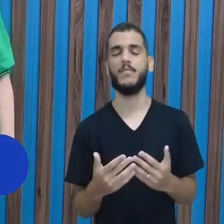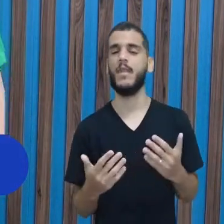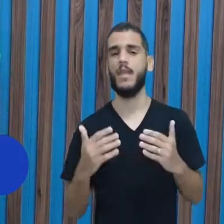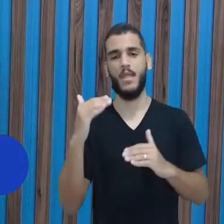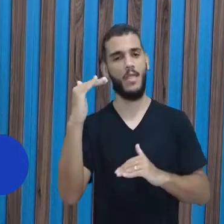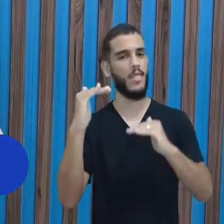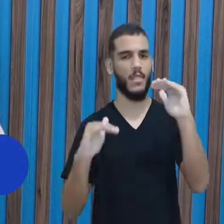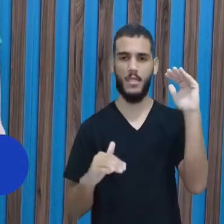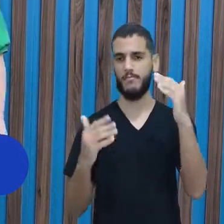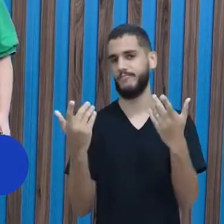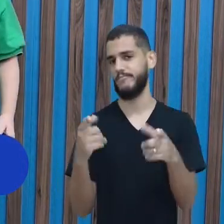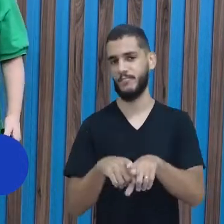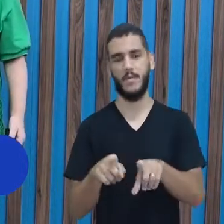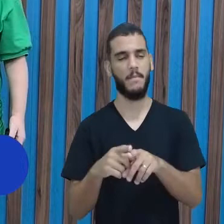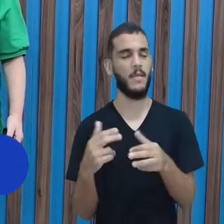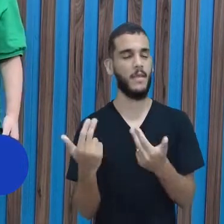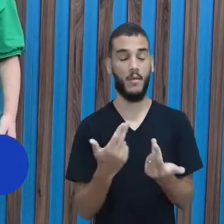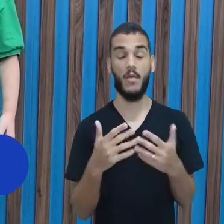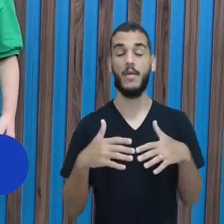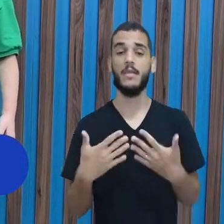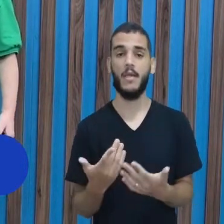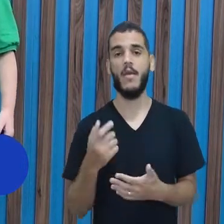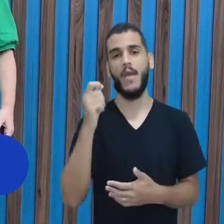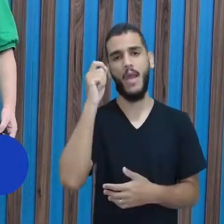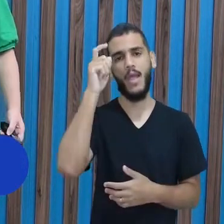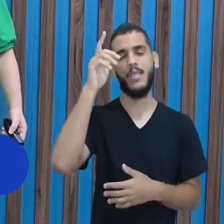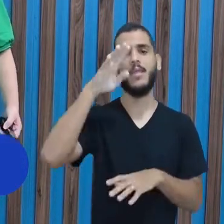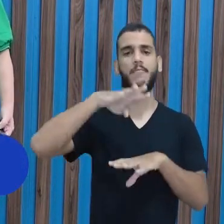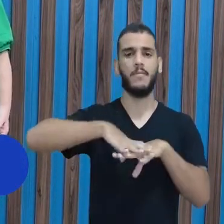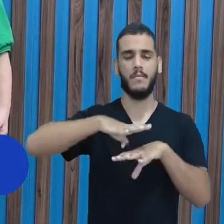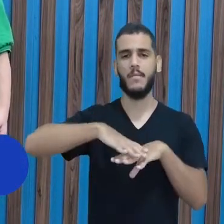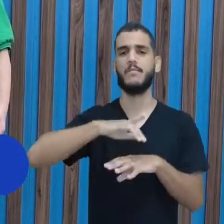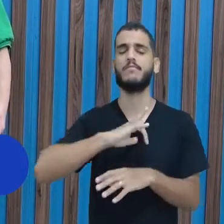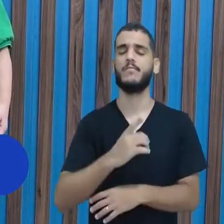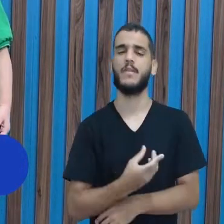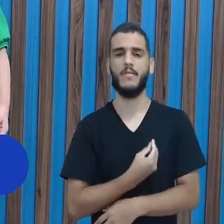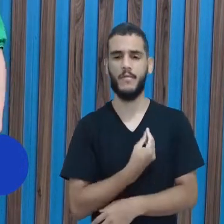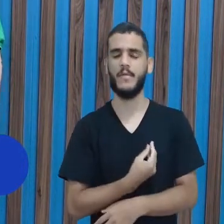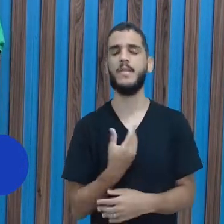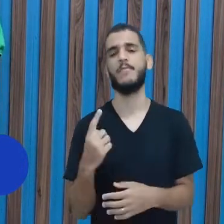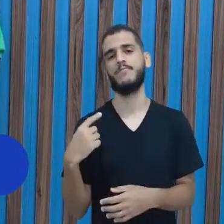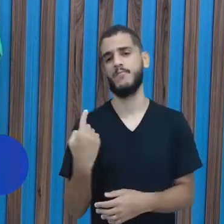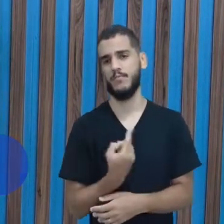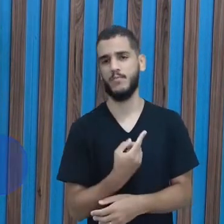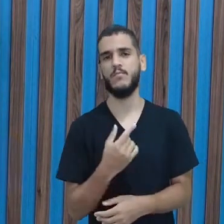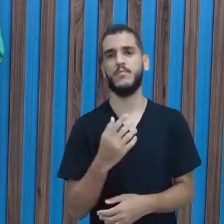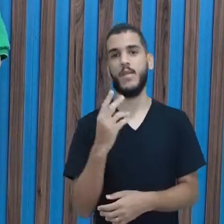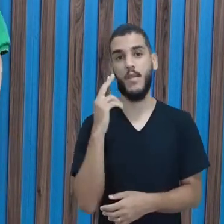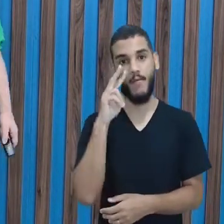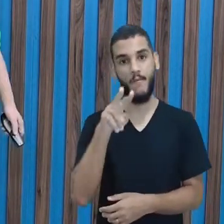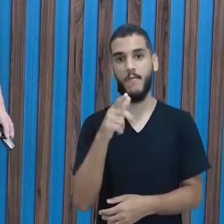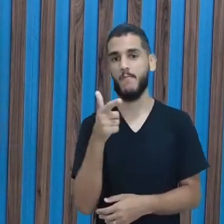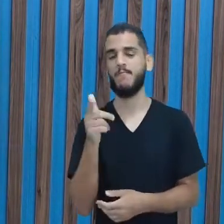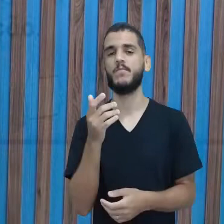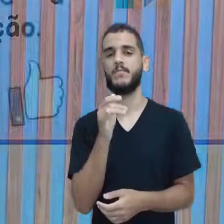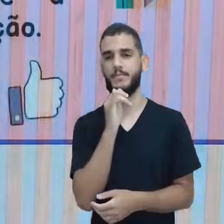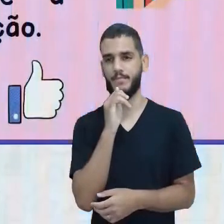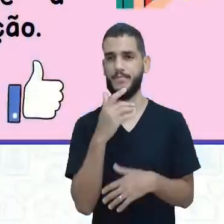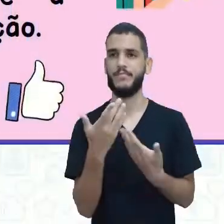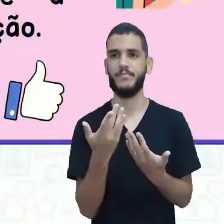tá? Então, esta ideia matemática tem na nossa vida. E a gente vai ver em outros exemplos aqui.